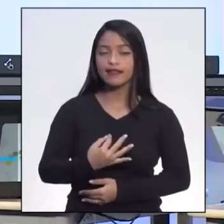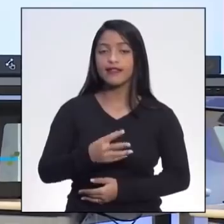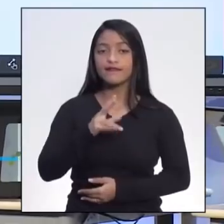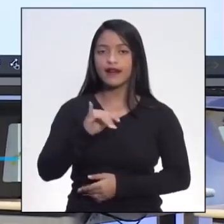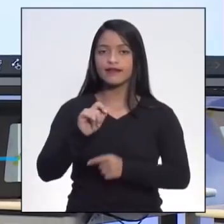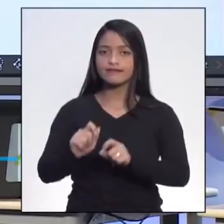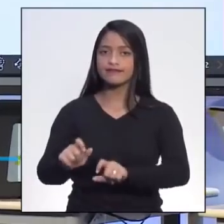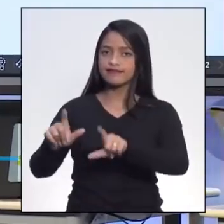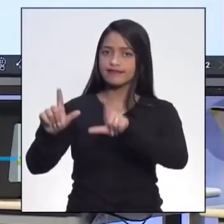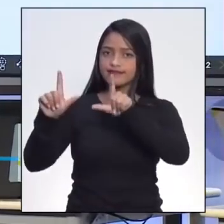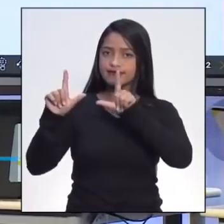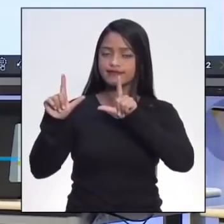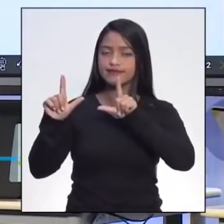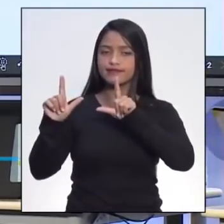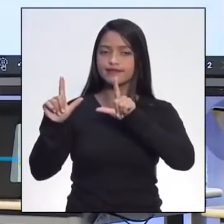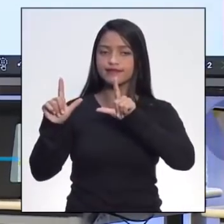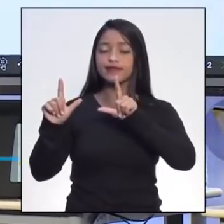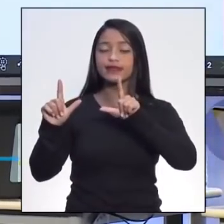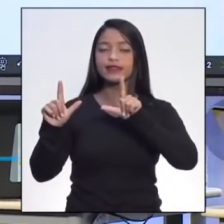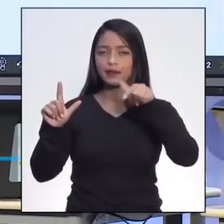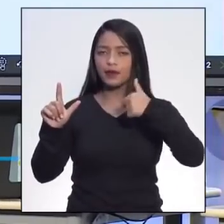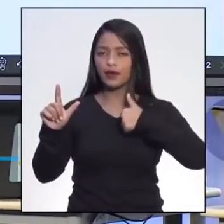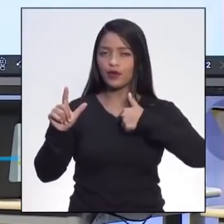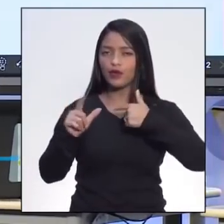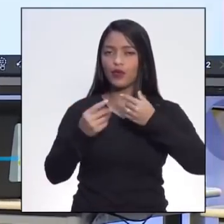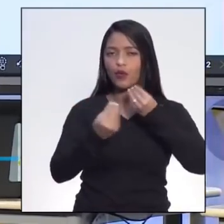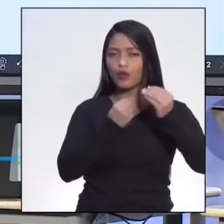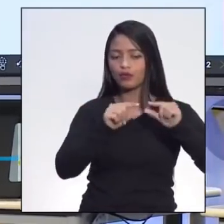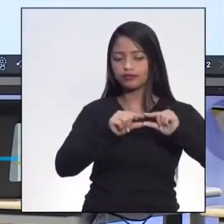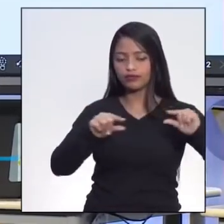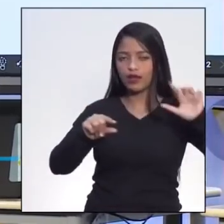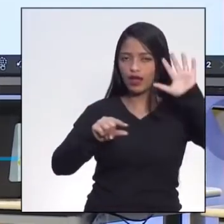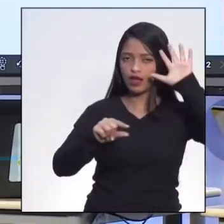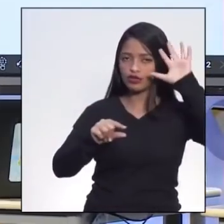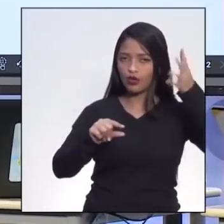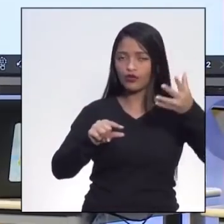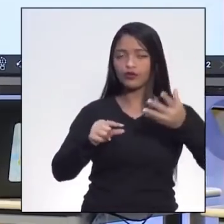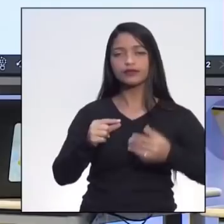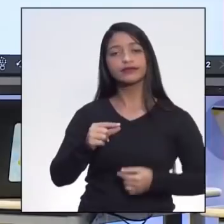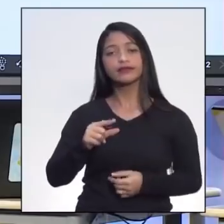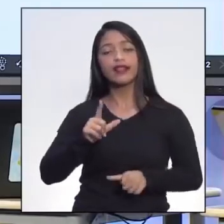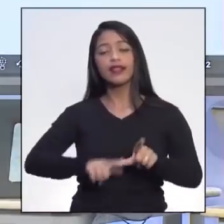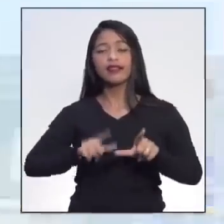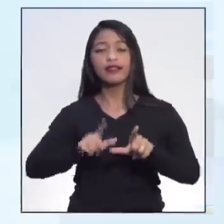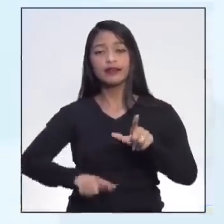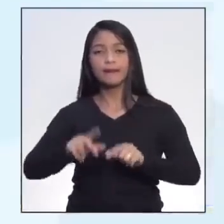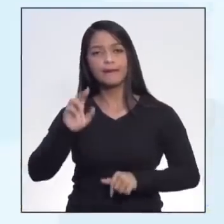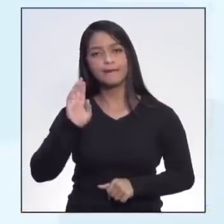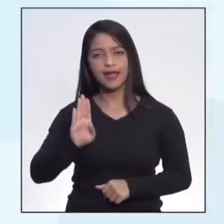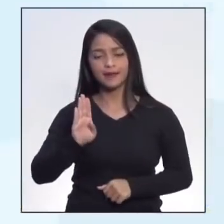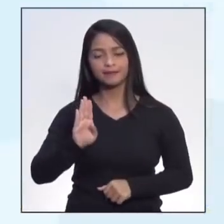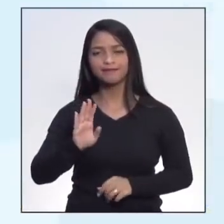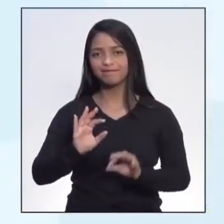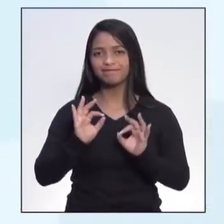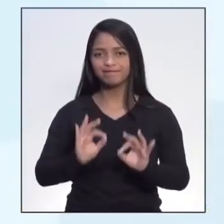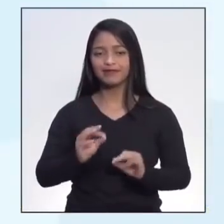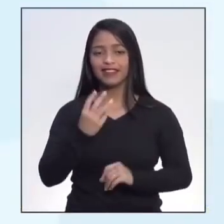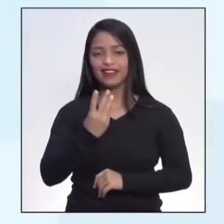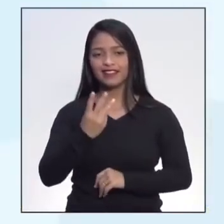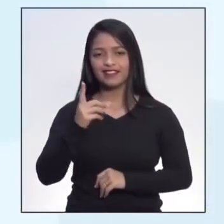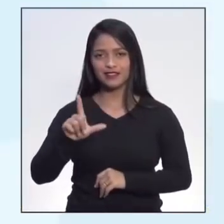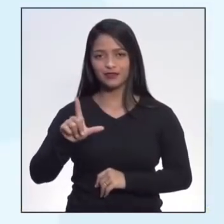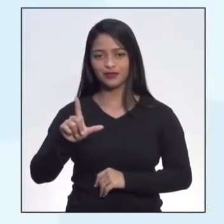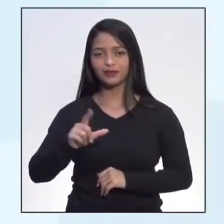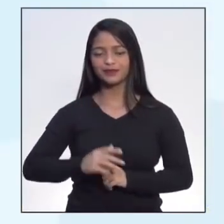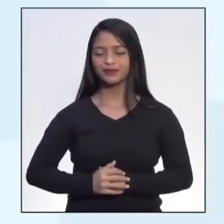para vocês lá, a alternativa, e eu vou resolver aqui, é realmente a letra B, 3 litros.